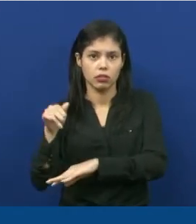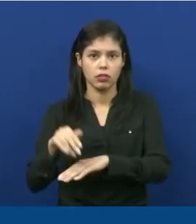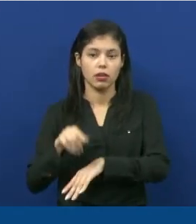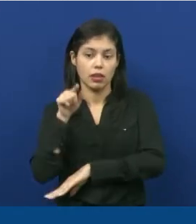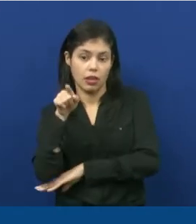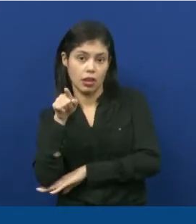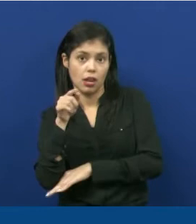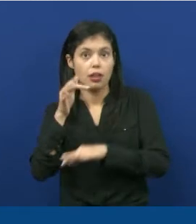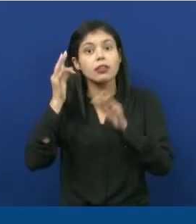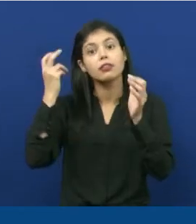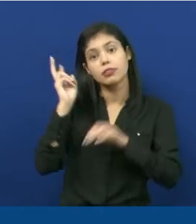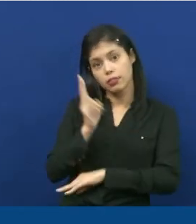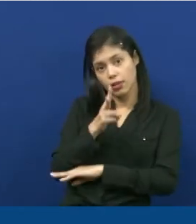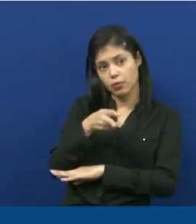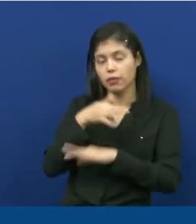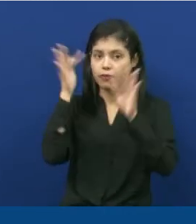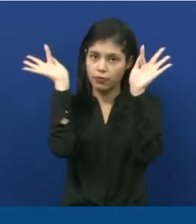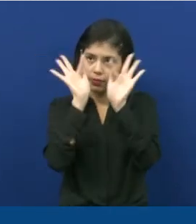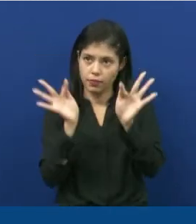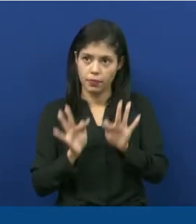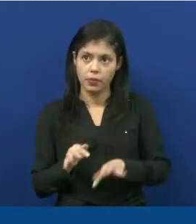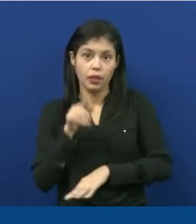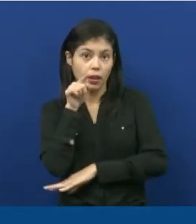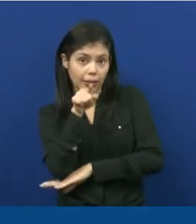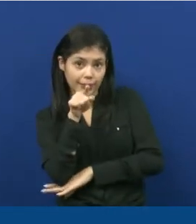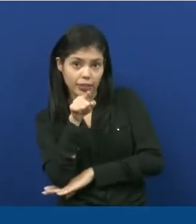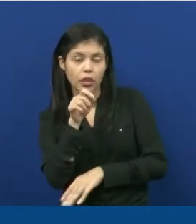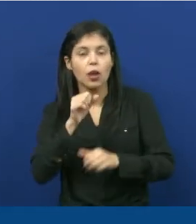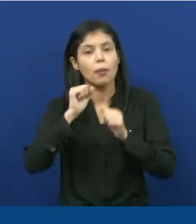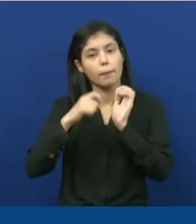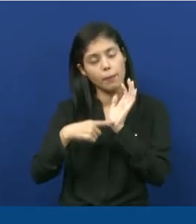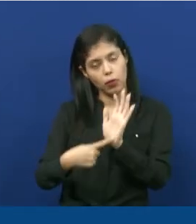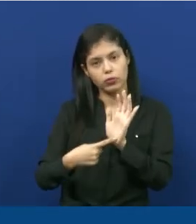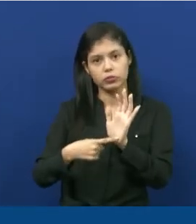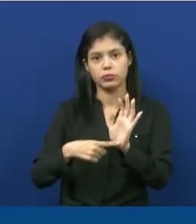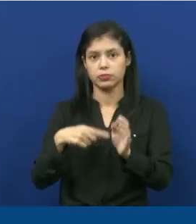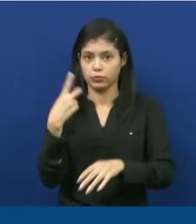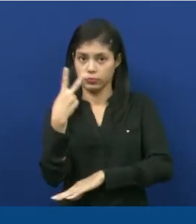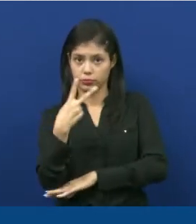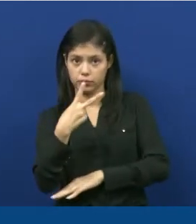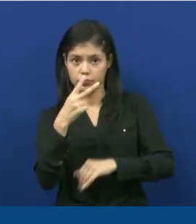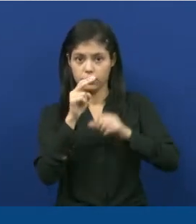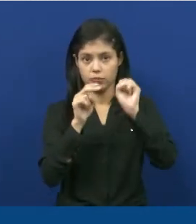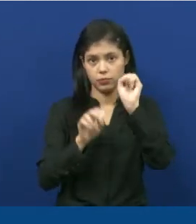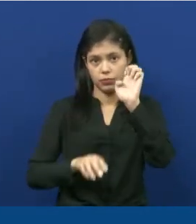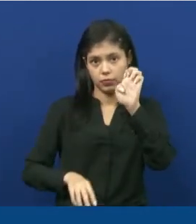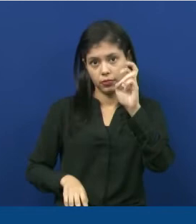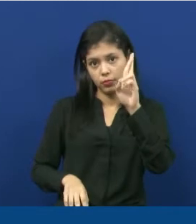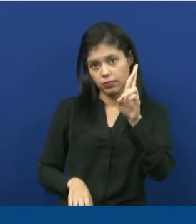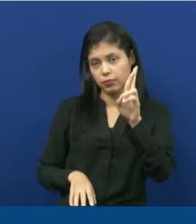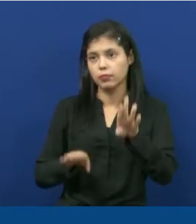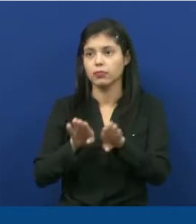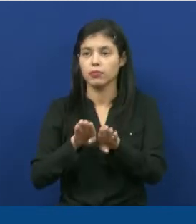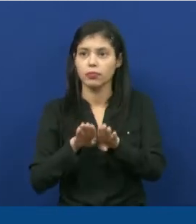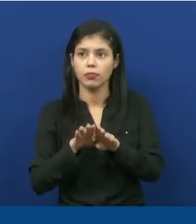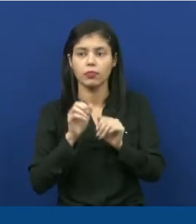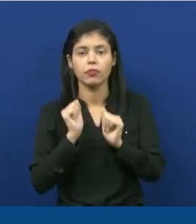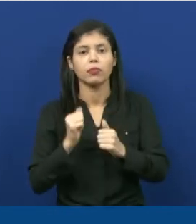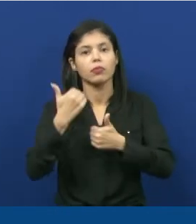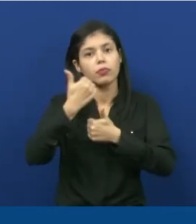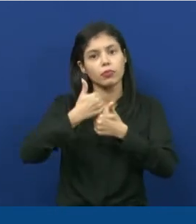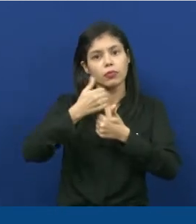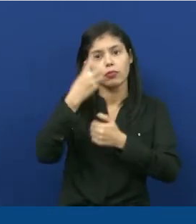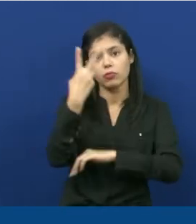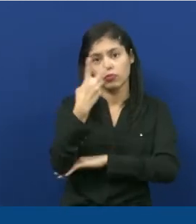sempre feliz, né? Neste caso aí, essa frase ela pode significar ser, o verbo to be aí pode